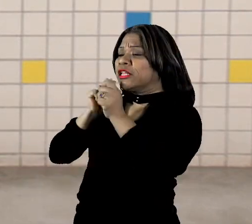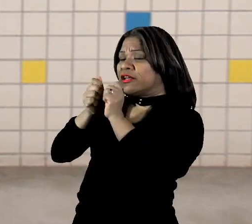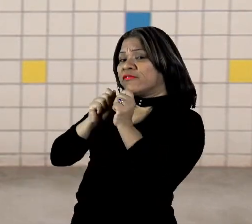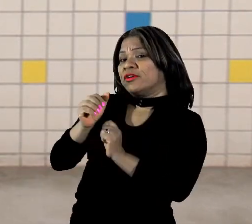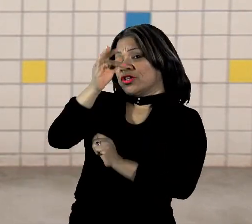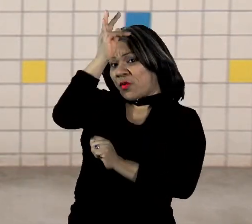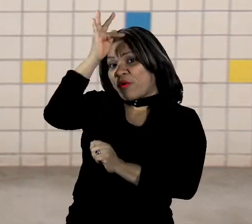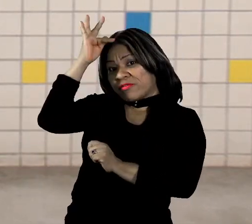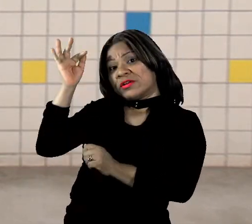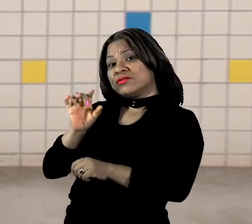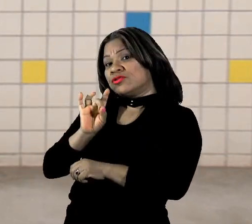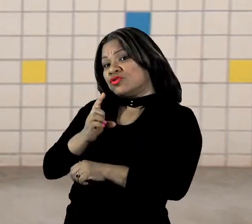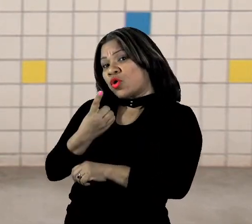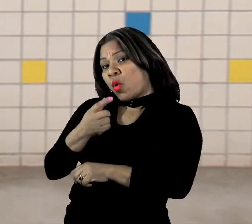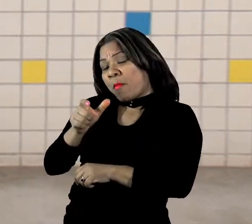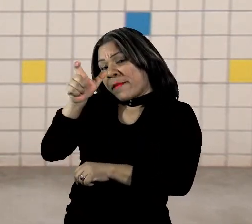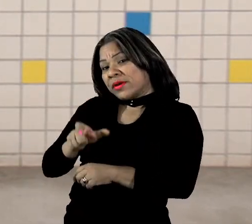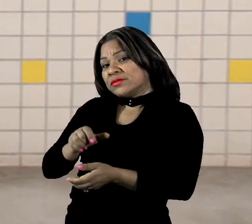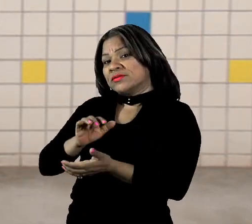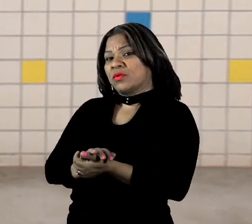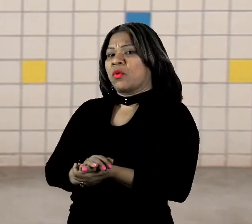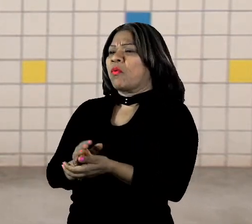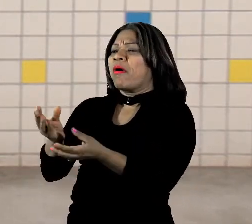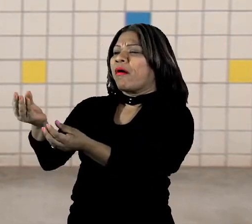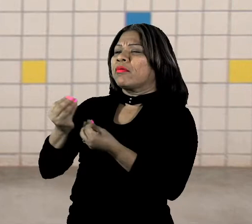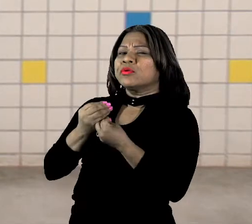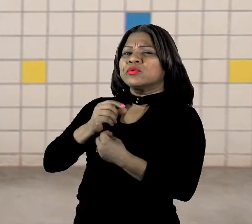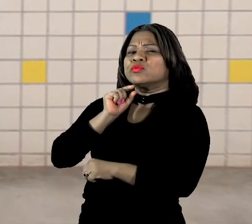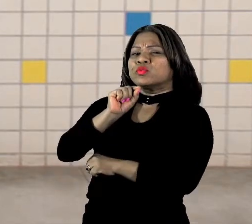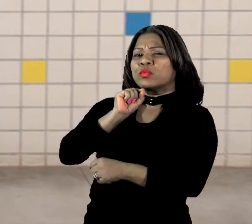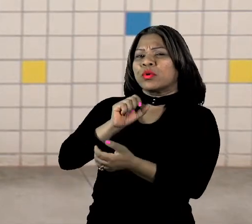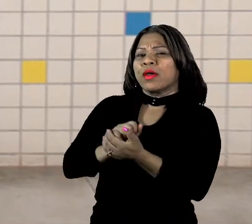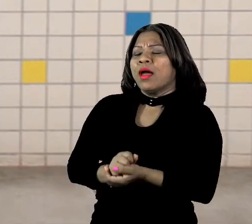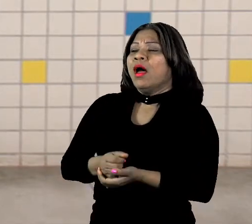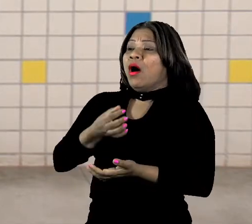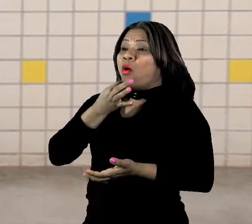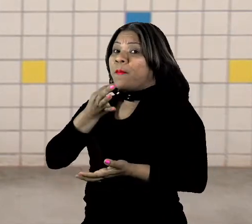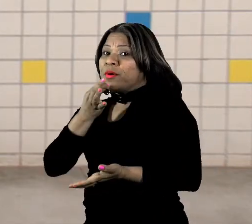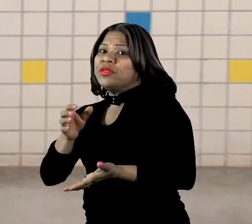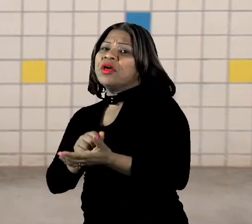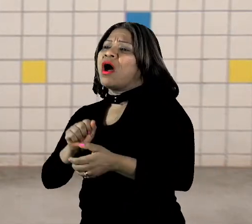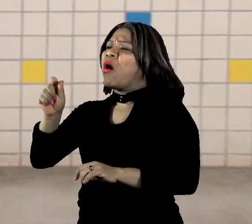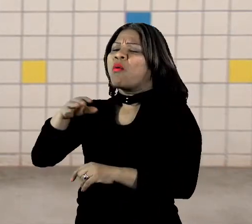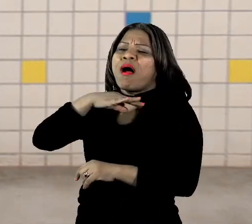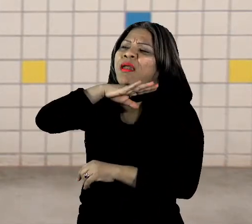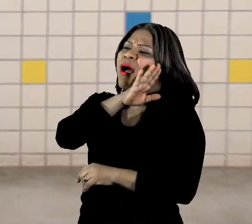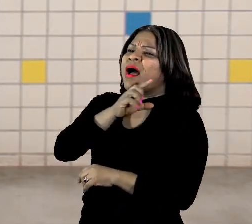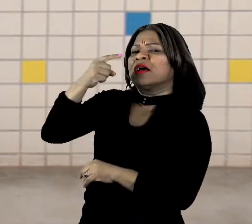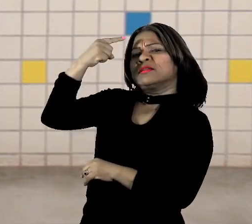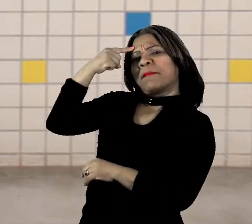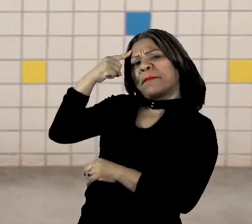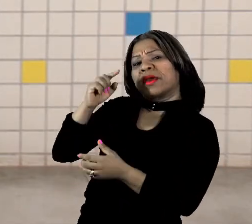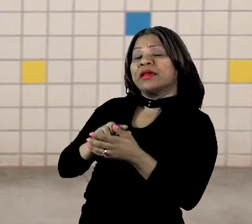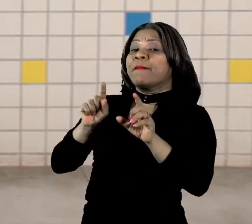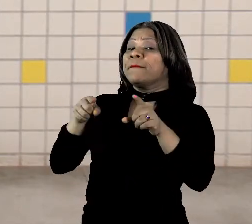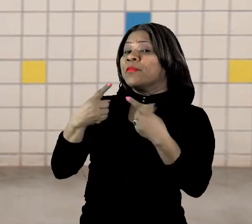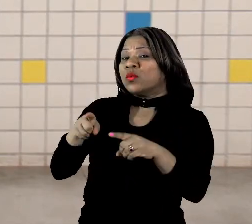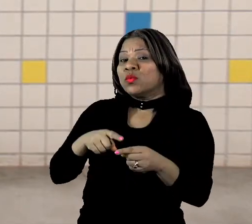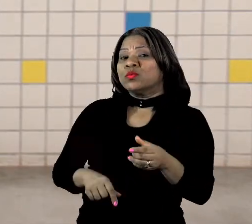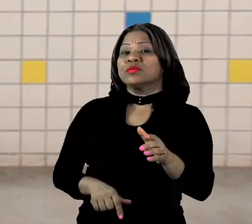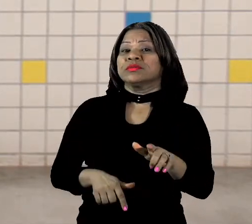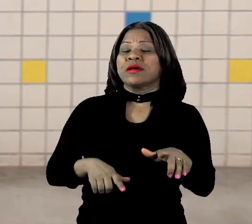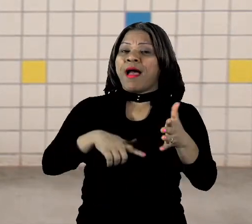que ela trouxe? Opinião sobre o que elas fazem, com o que elas acham, o que elas pensam, sobre música, sobre literatura e sobre a vida da